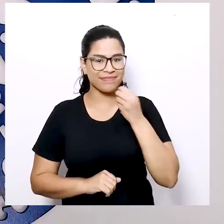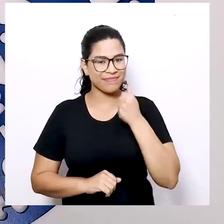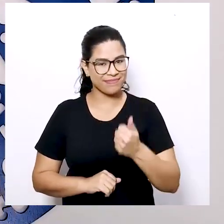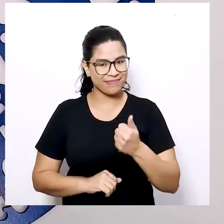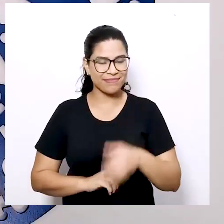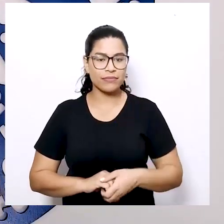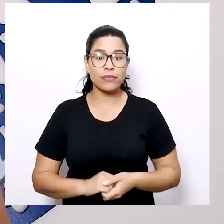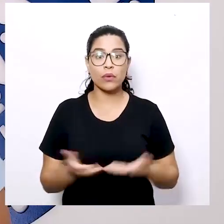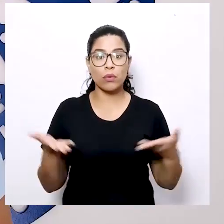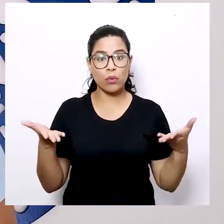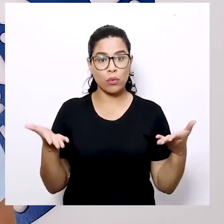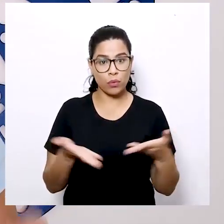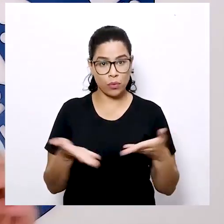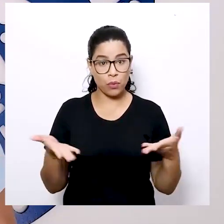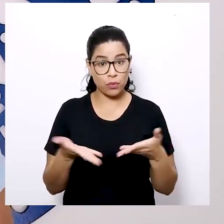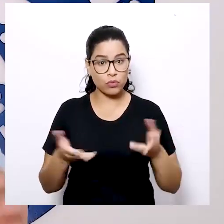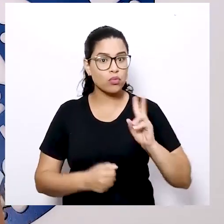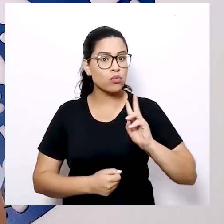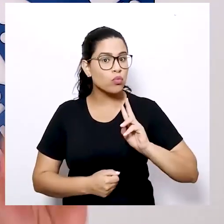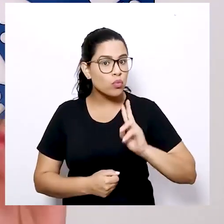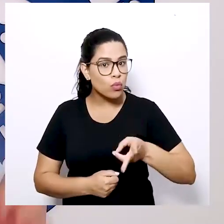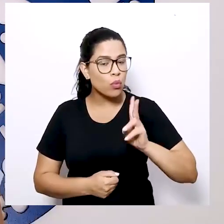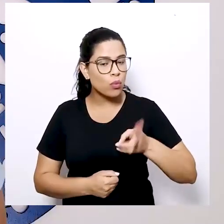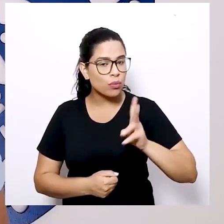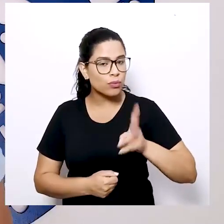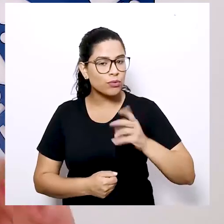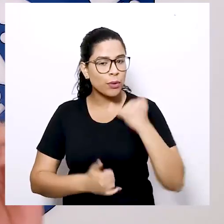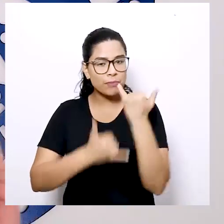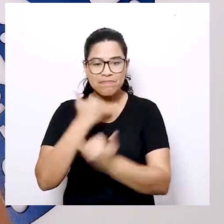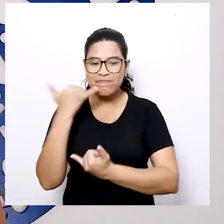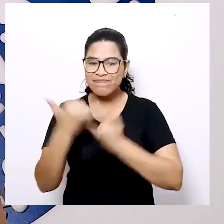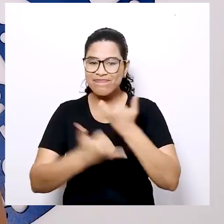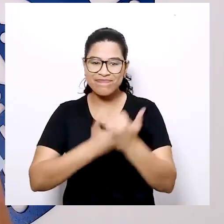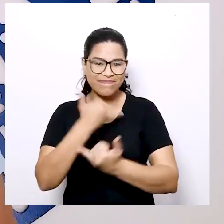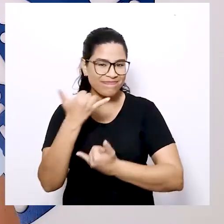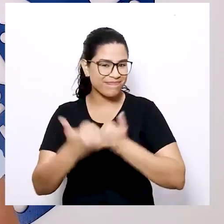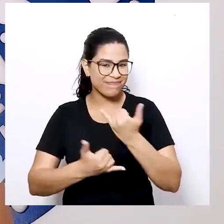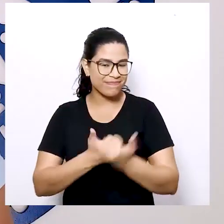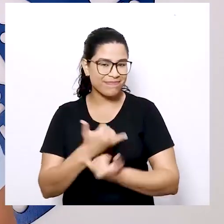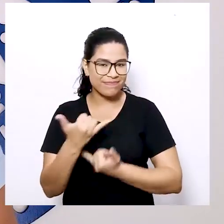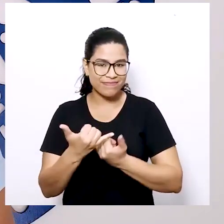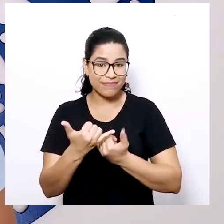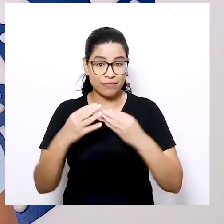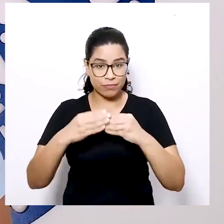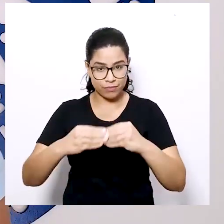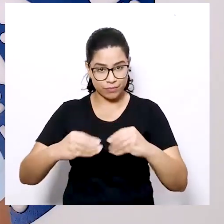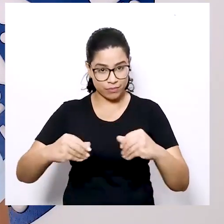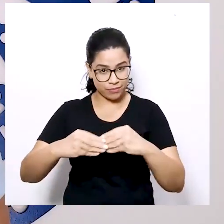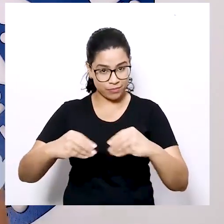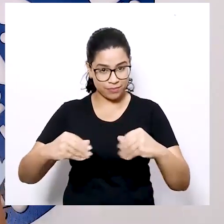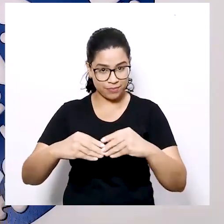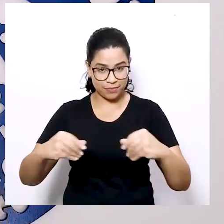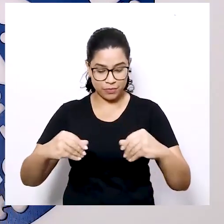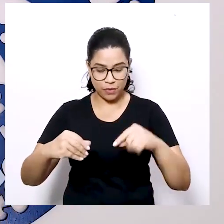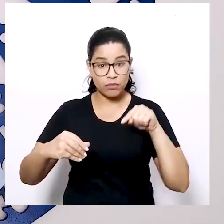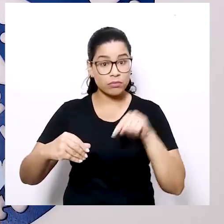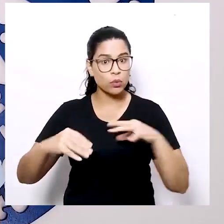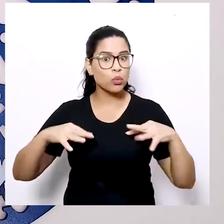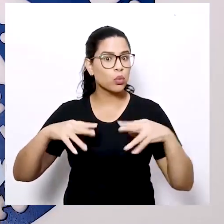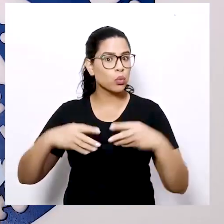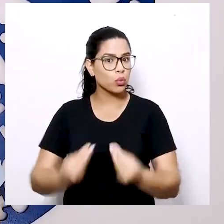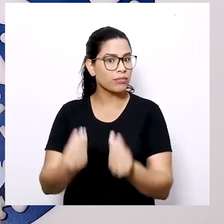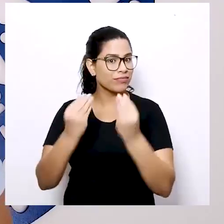Olá, tudo bem? Hoje nós vamos continuar as nossas brincadeiras com o elemento terra e com tudo que